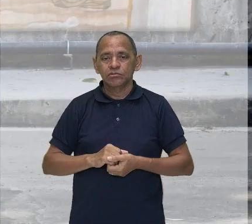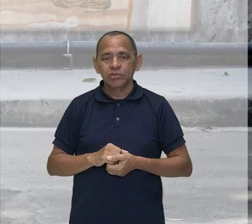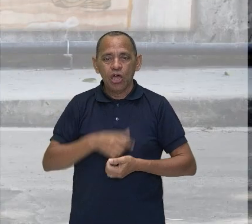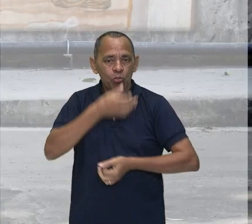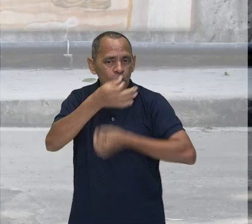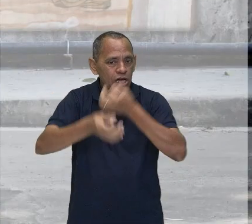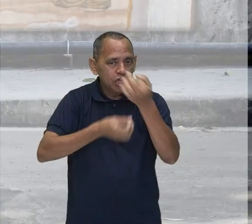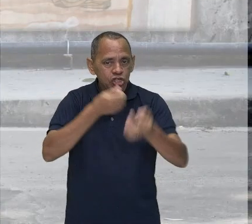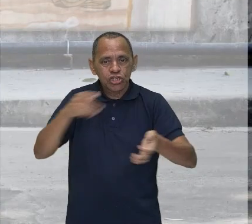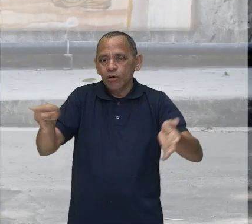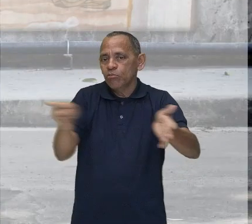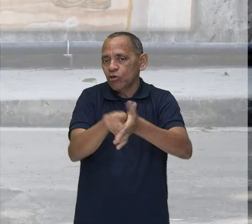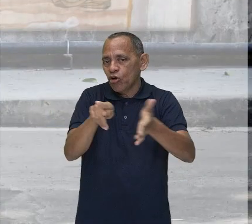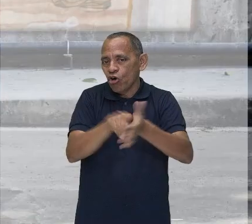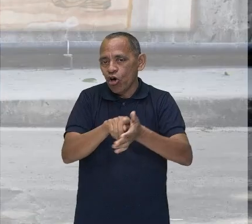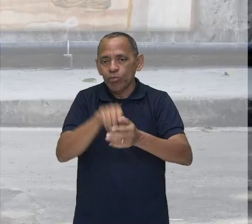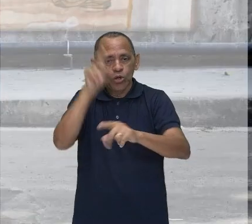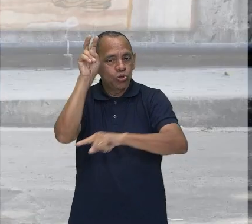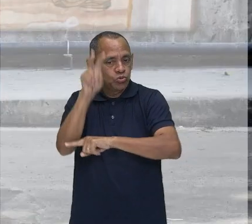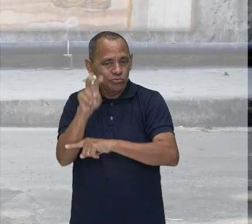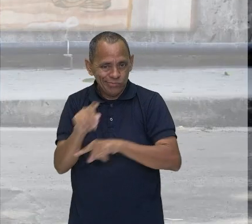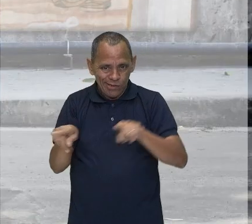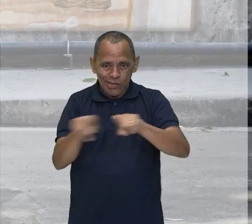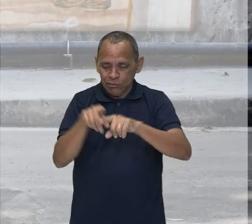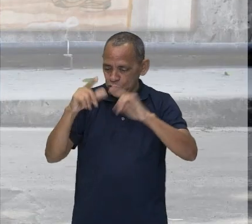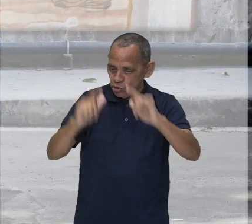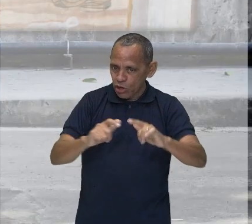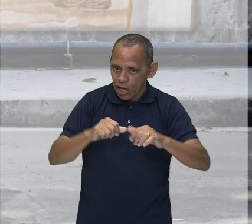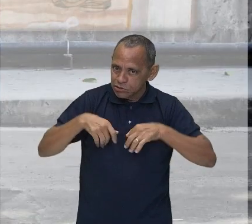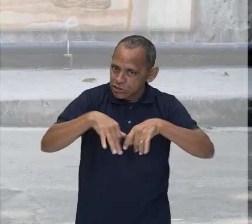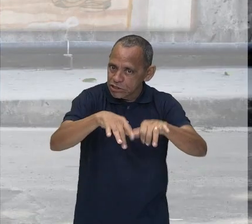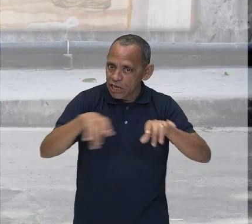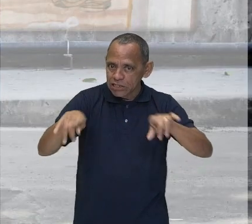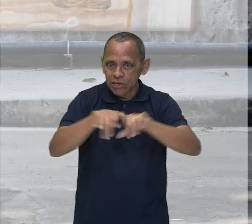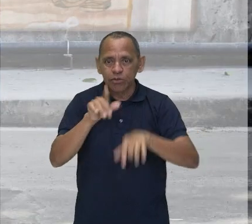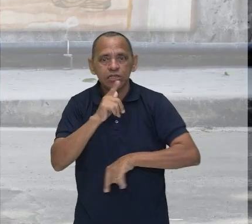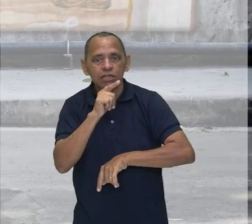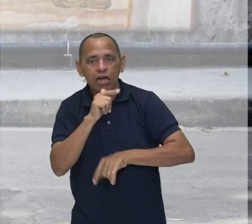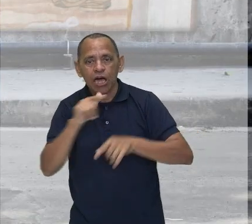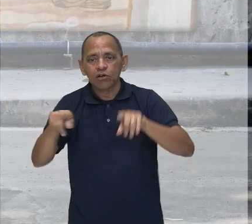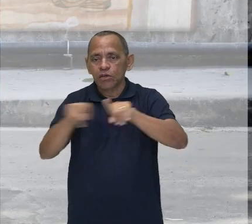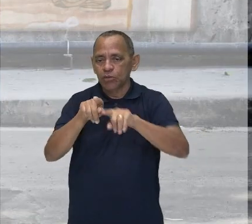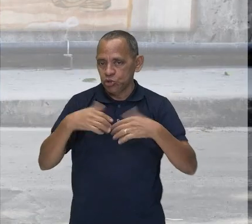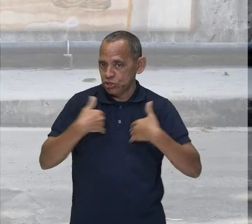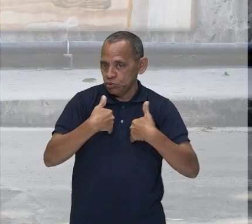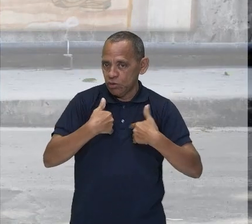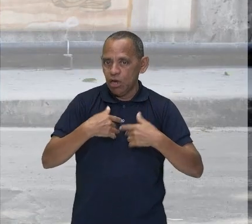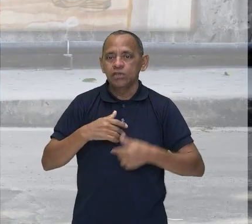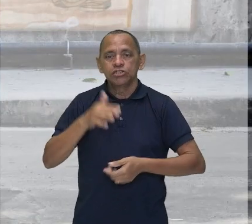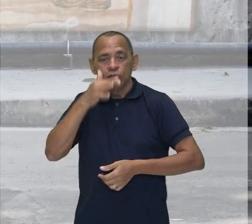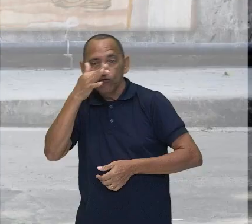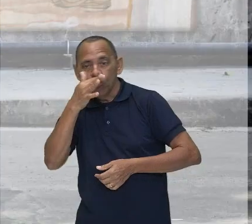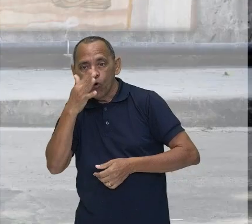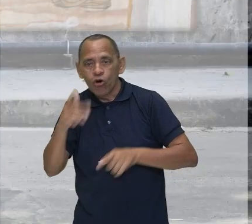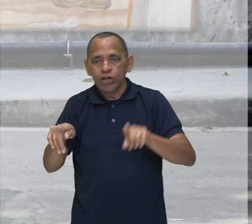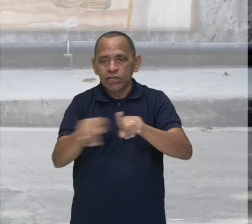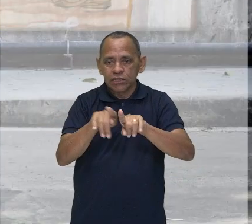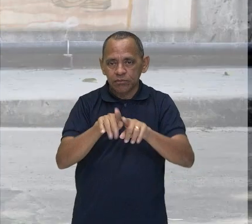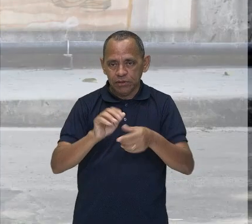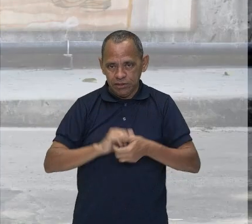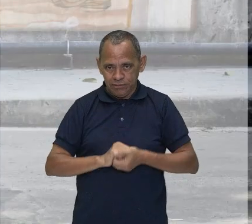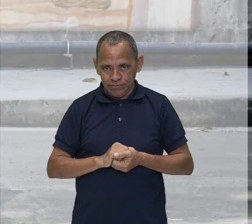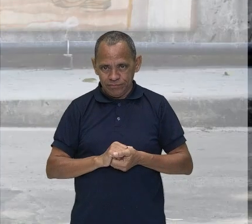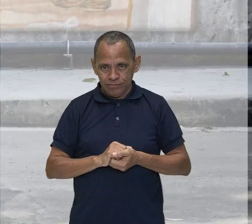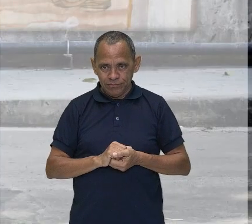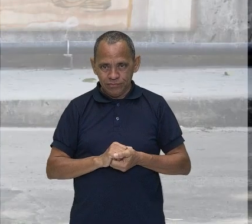né, sobre isso, sobre cuidar do ambiente, cuidar da nossa terra, cuidar da nossa água, dos nossos animais, certo? Cuidar da fauna e da